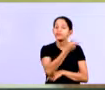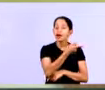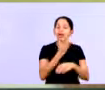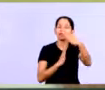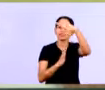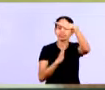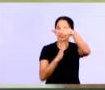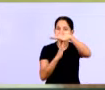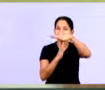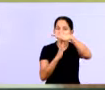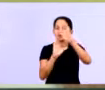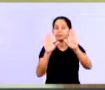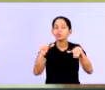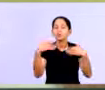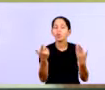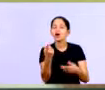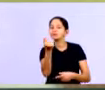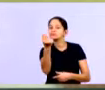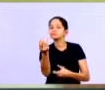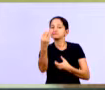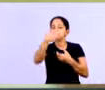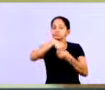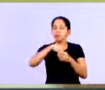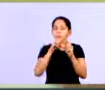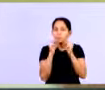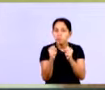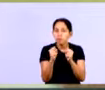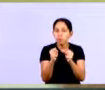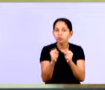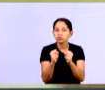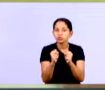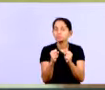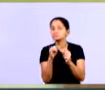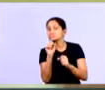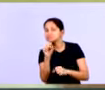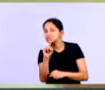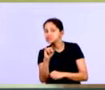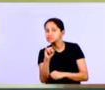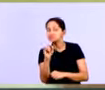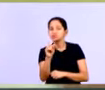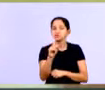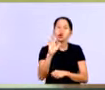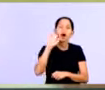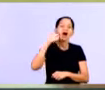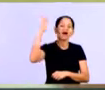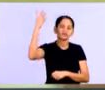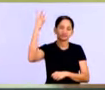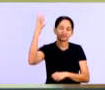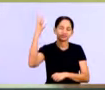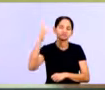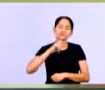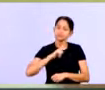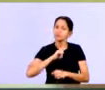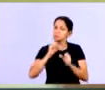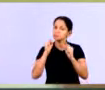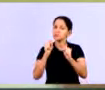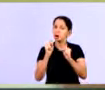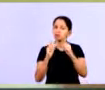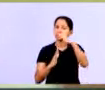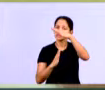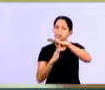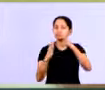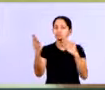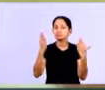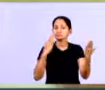tempo e a capacidade de investir em determinado negócio, se compensa ou não investir. Sim, né? Em relação ao tempo, você pode analisar se